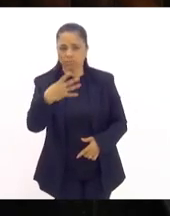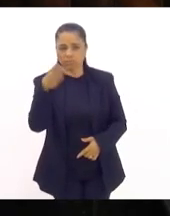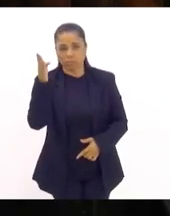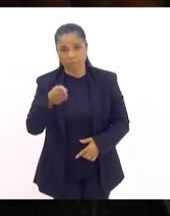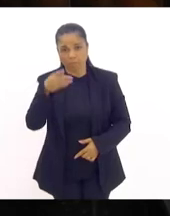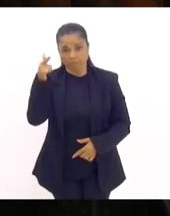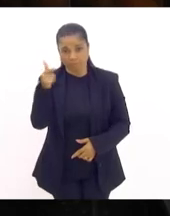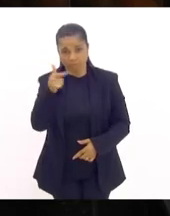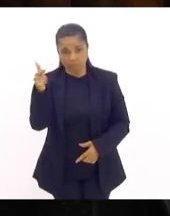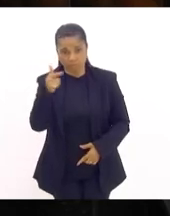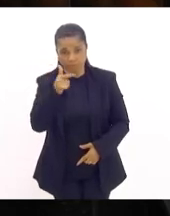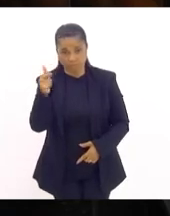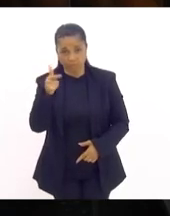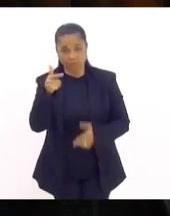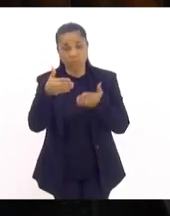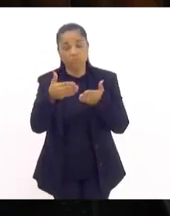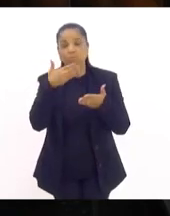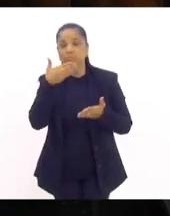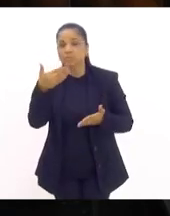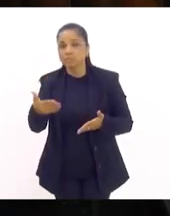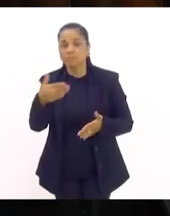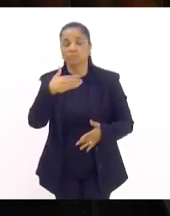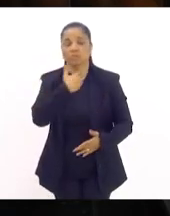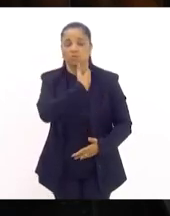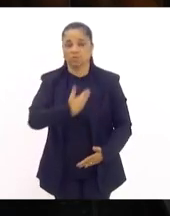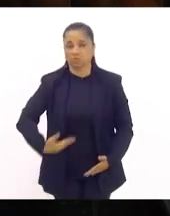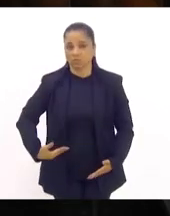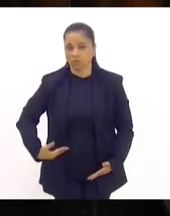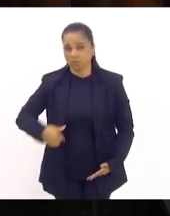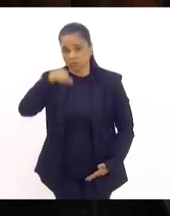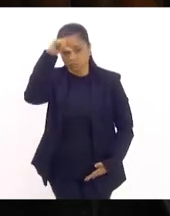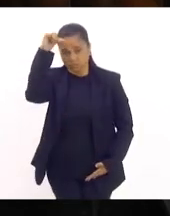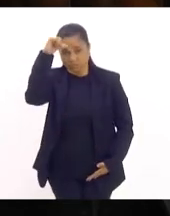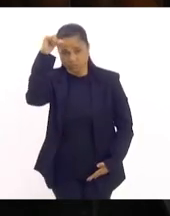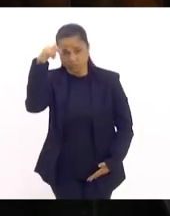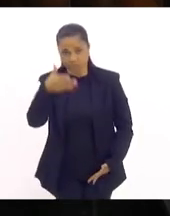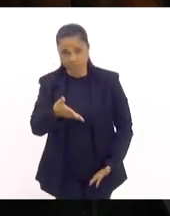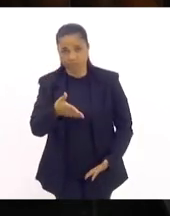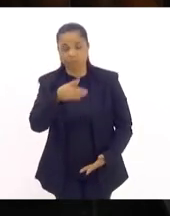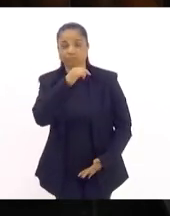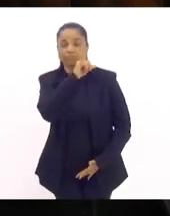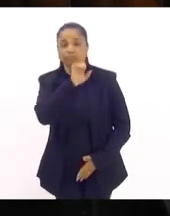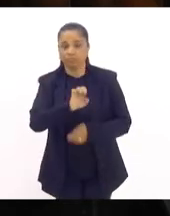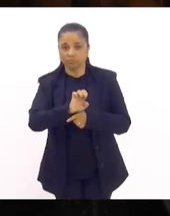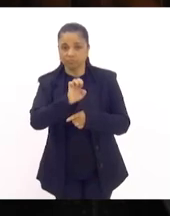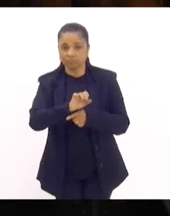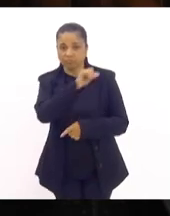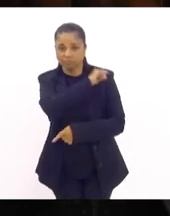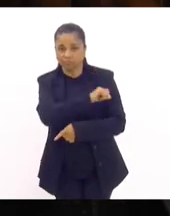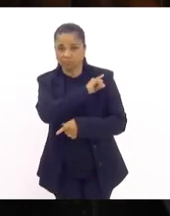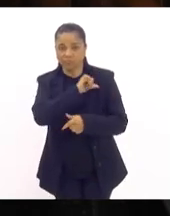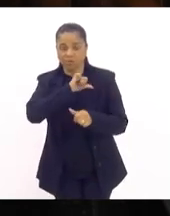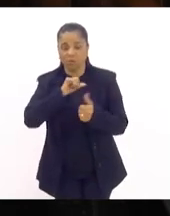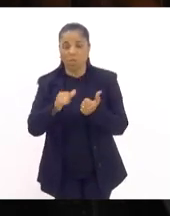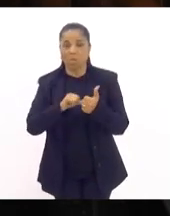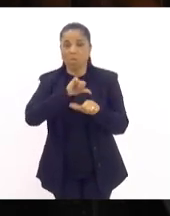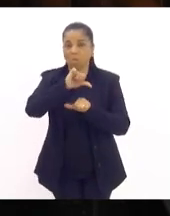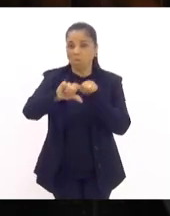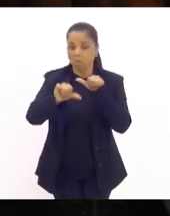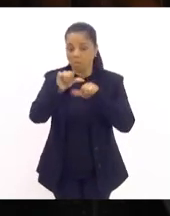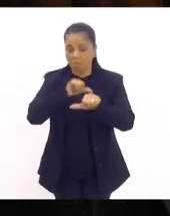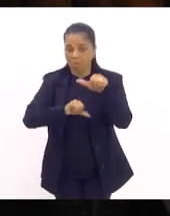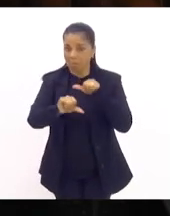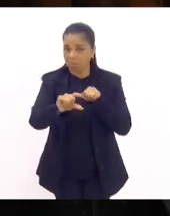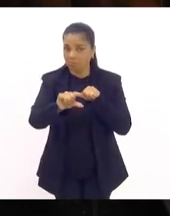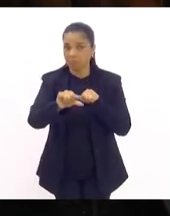584/2022, solicitando ao governador do Estado do Rio de Janeiro que altere a Lei